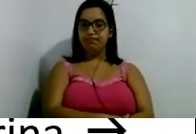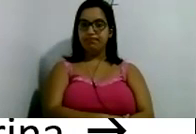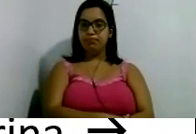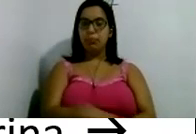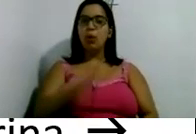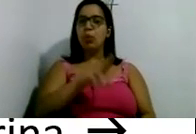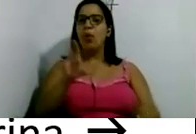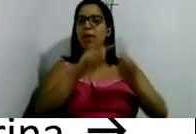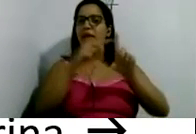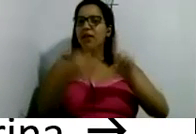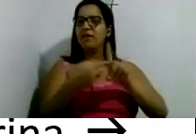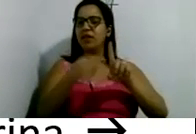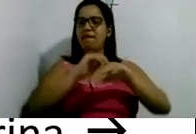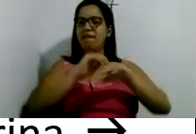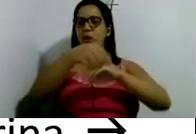Ninguém?